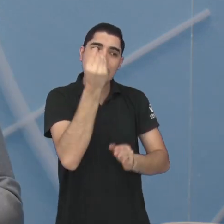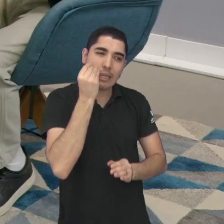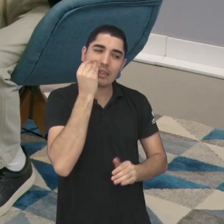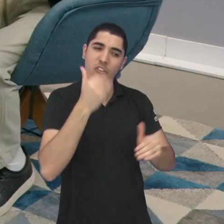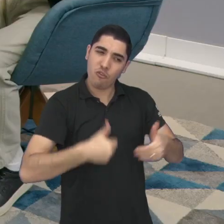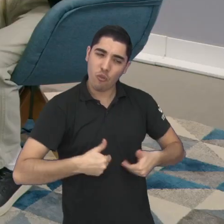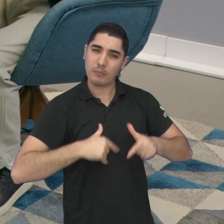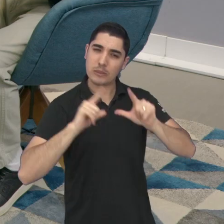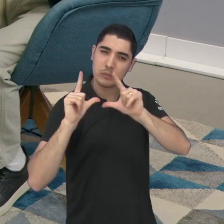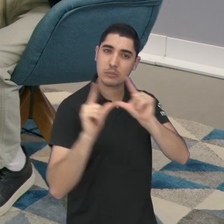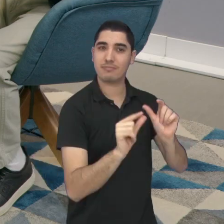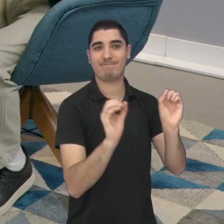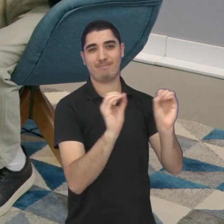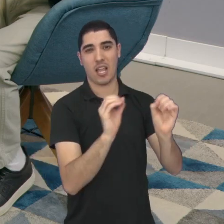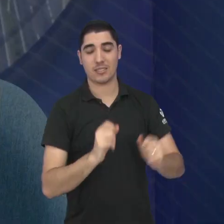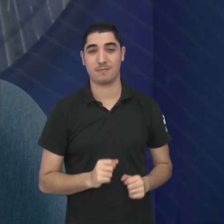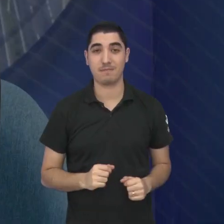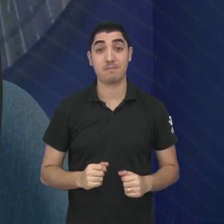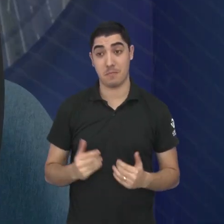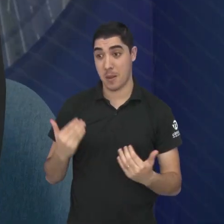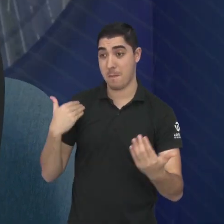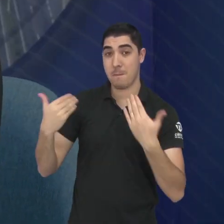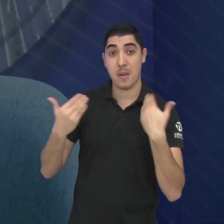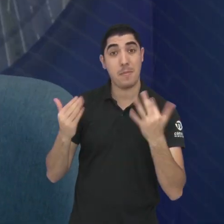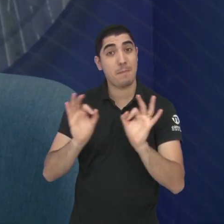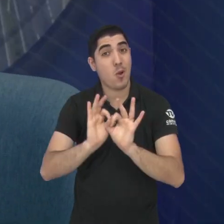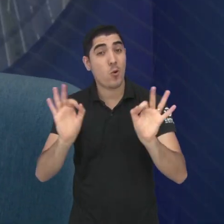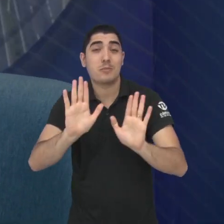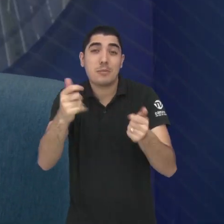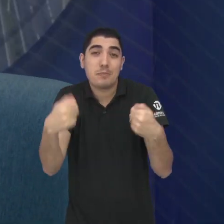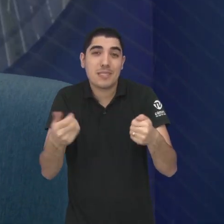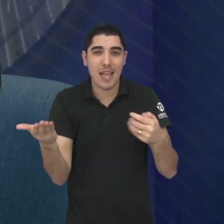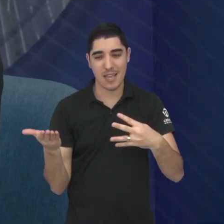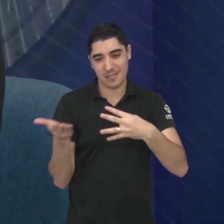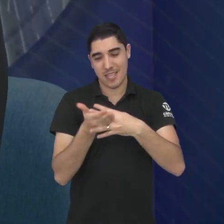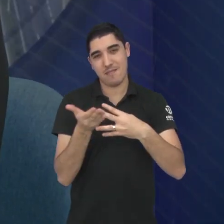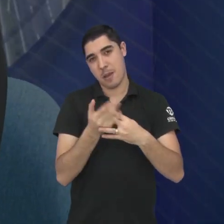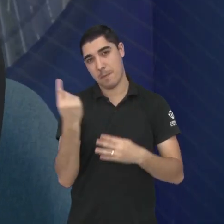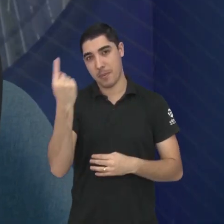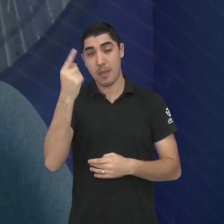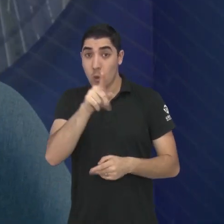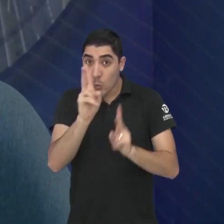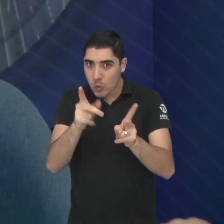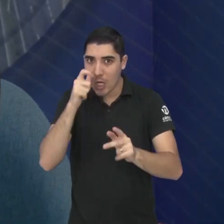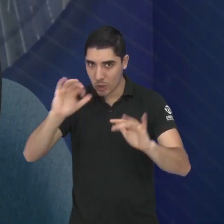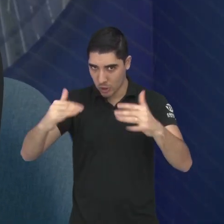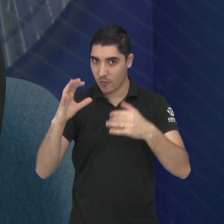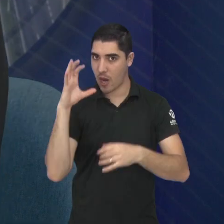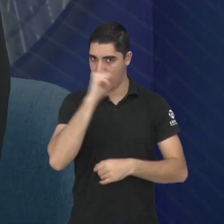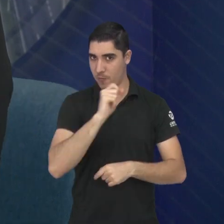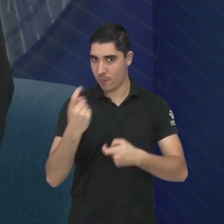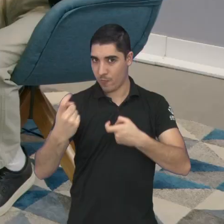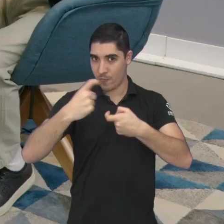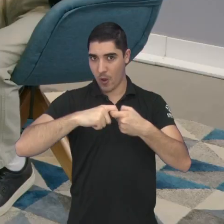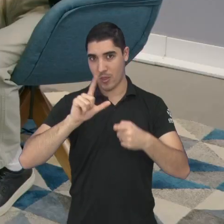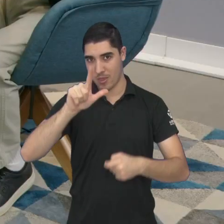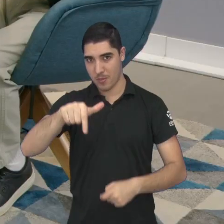Musk. O papo tá ótimo, mas vamos para a nossa primeira pausa aqui no Diálogos. Não sai daí que voltamos já já.